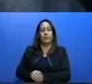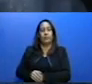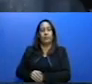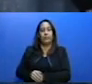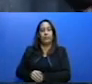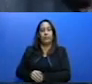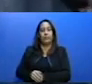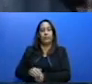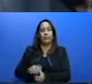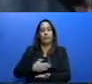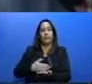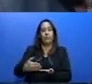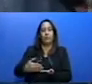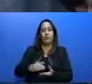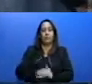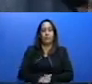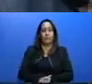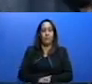Vamos continuar.